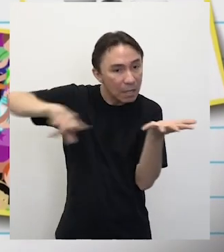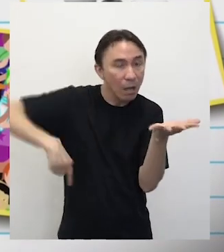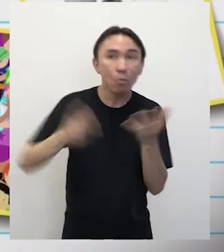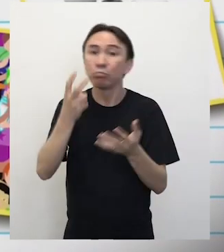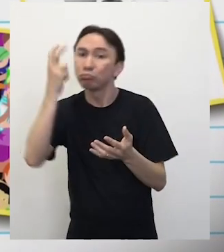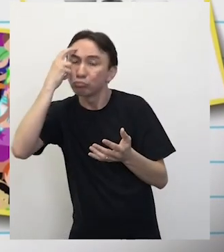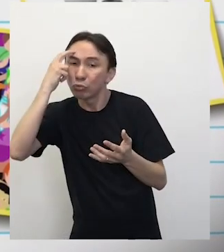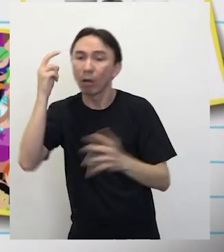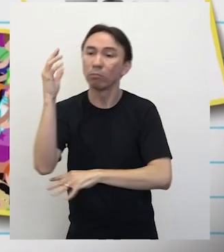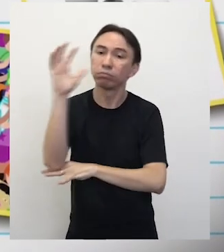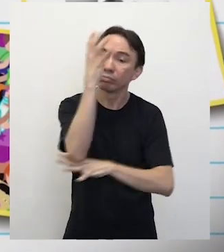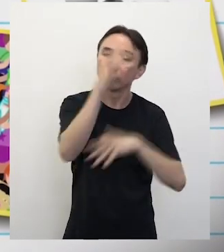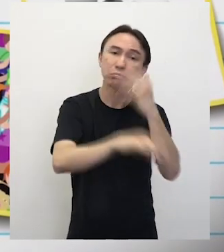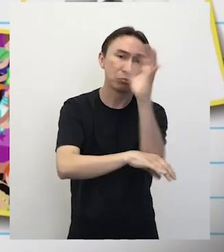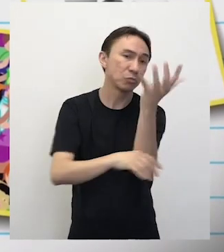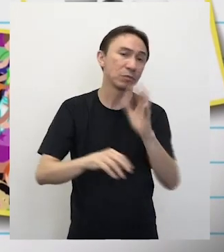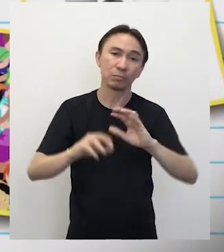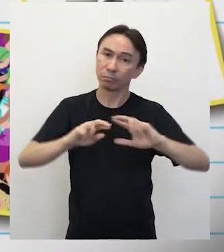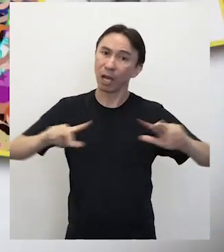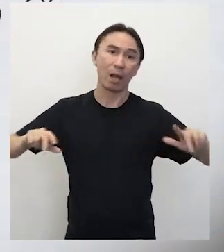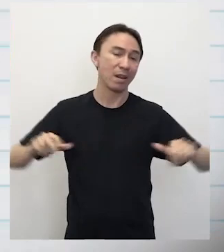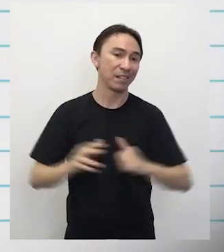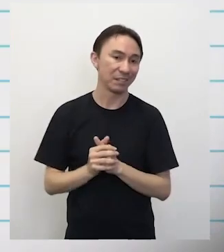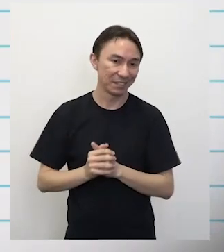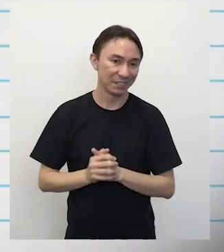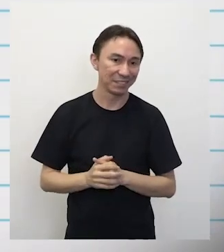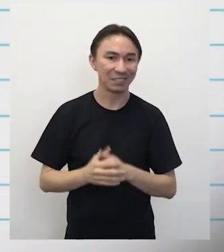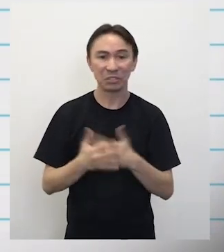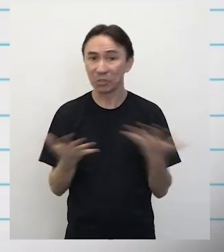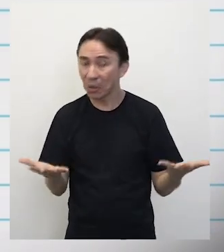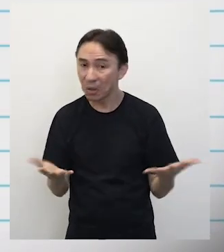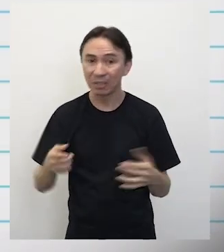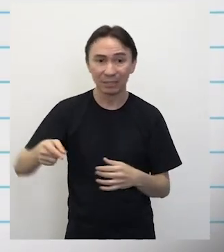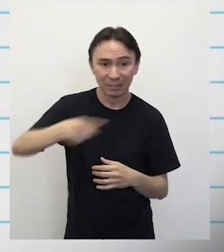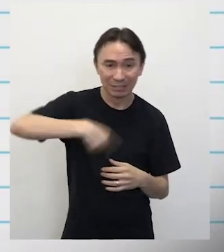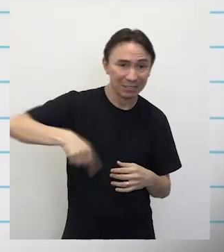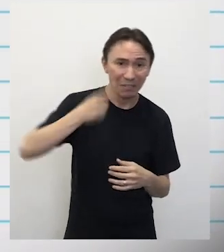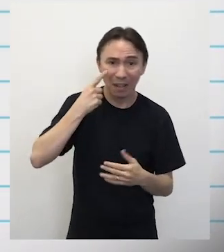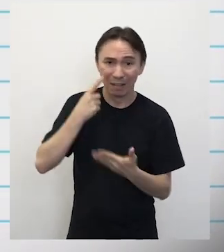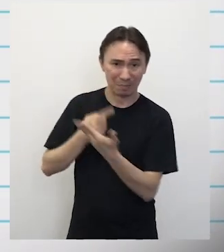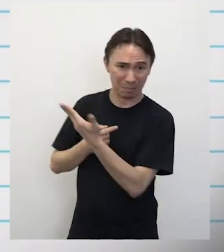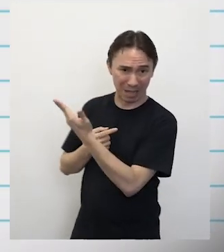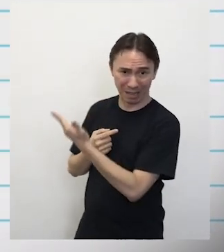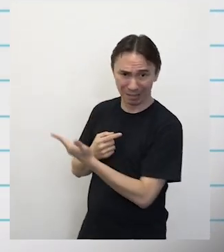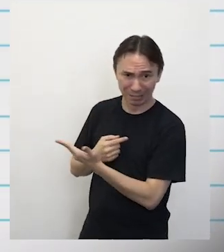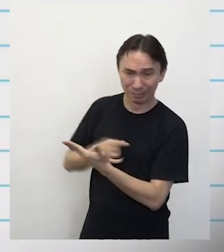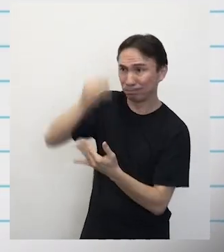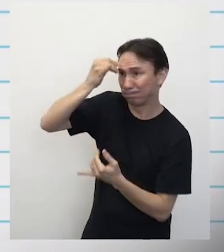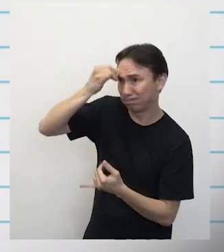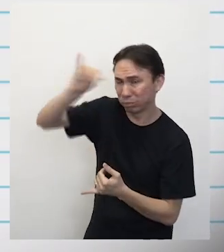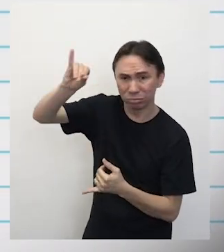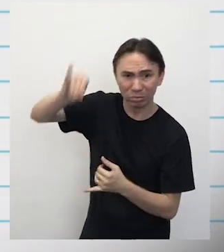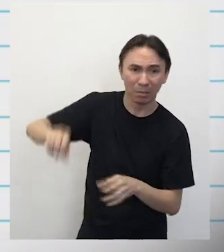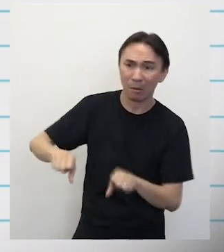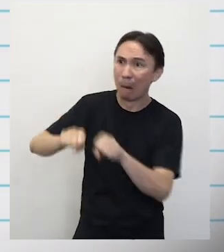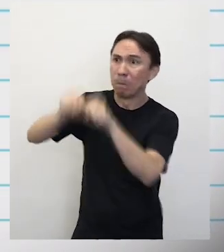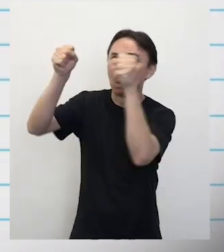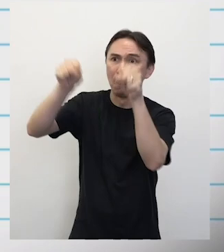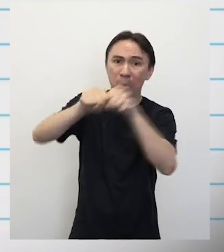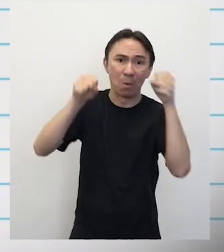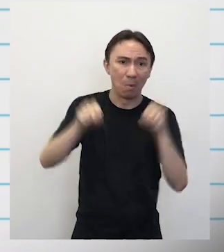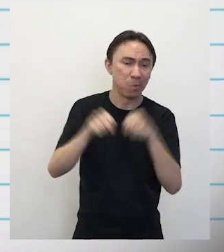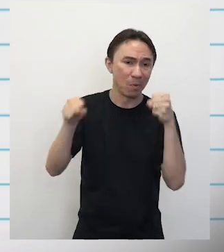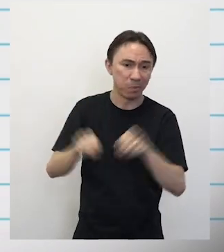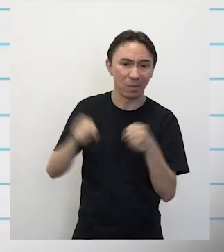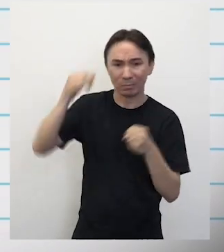entre outros fatores. Só assim evitaremos esses futuros apocalípticos que vemos em filmes de catástrofe, não é mesmo? E mesmo